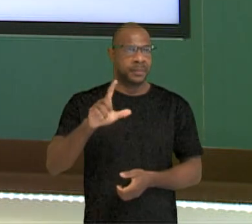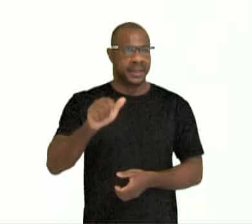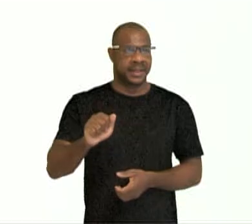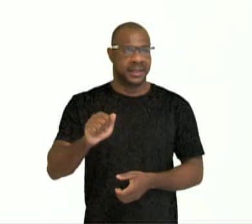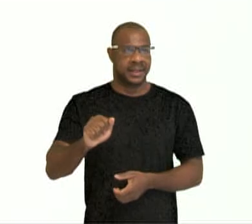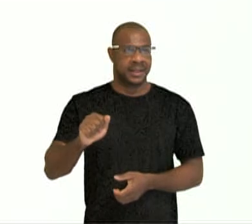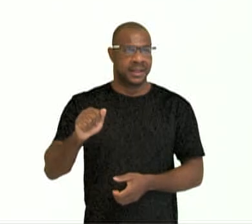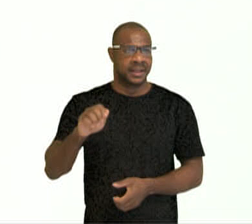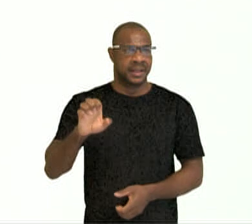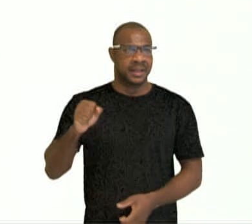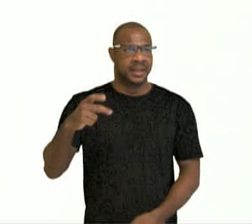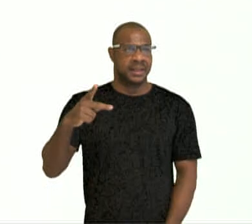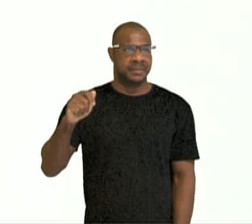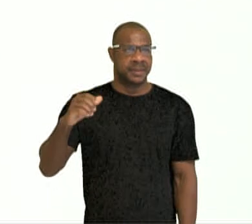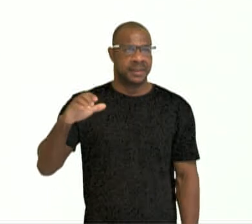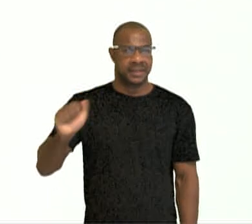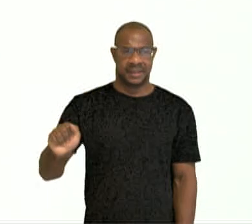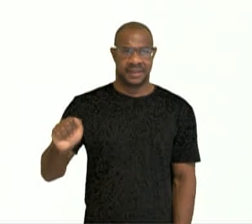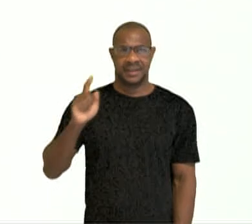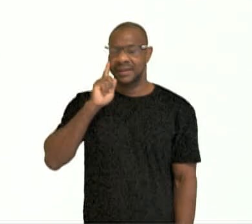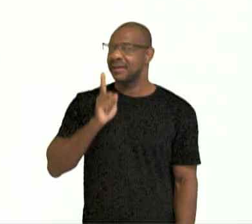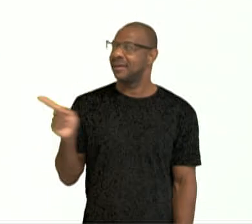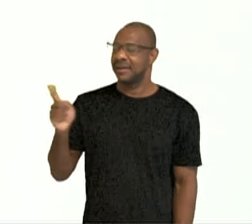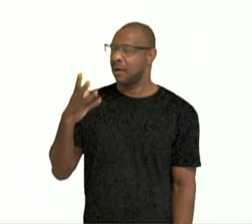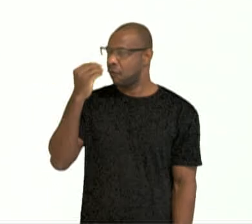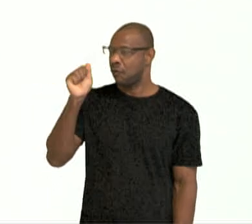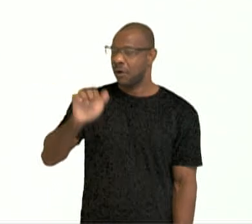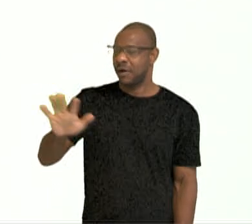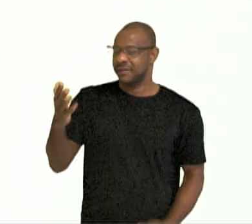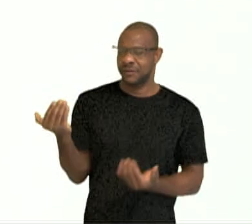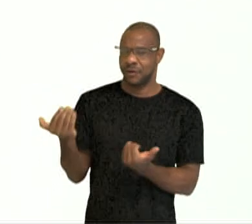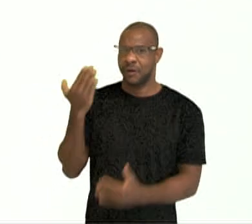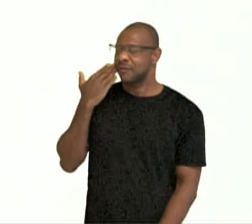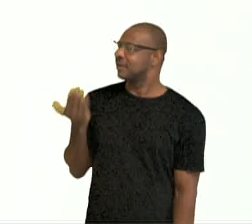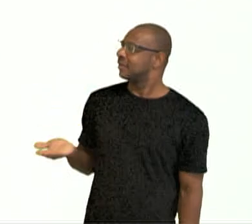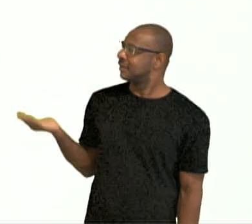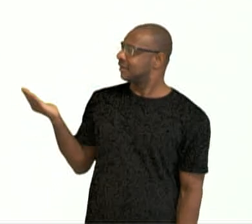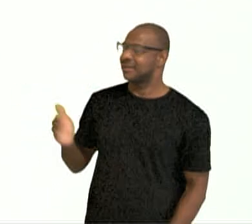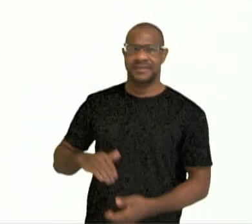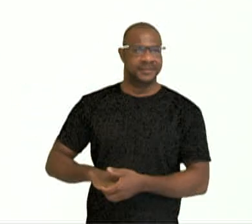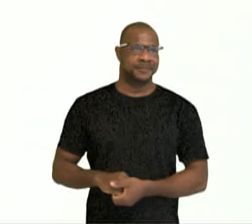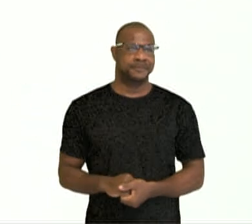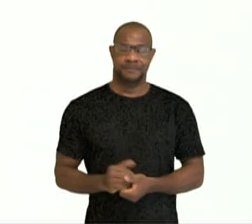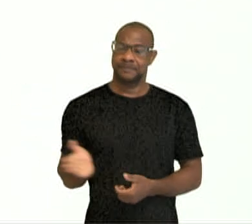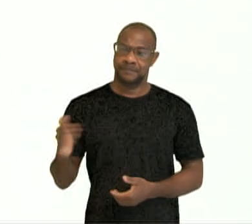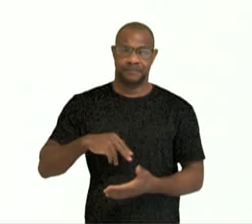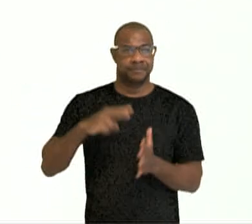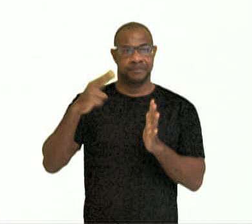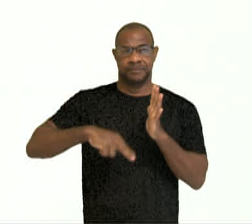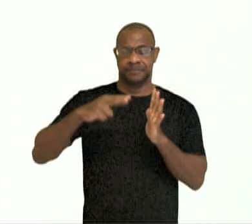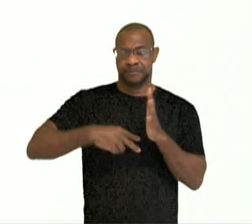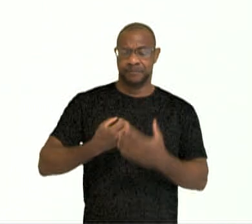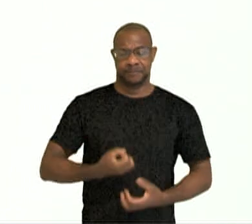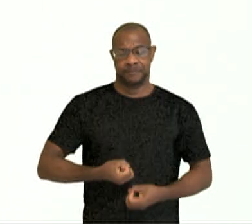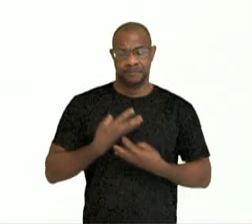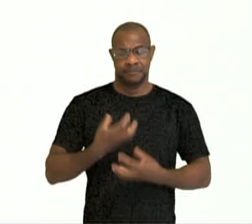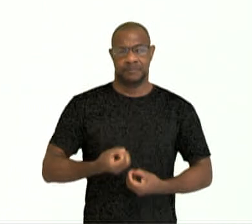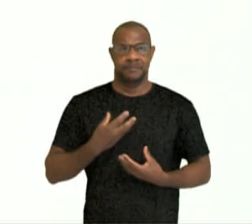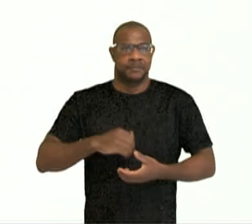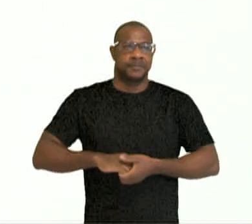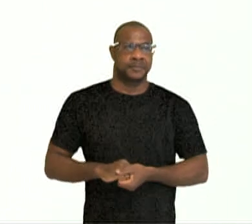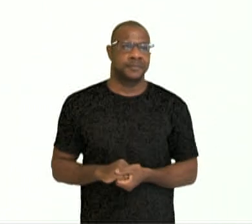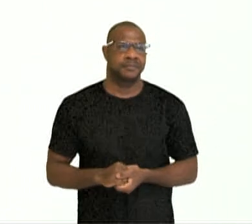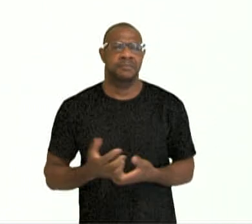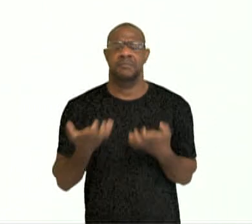muito bonita, é uma fotografia, literalmente, dela, ainda muito jovem, né? Vamos comigo, então, ler este poema. Eu